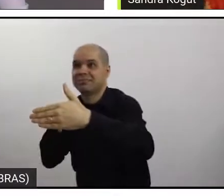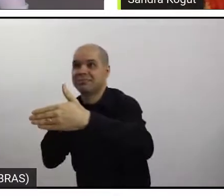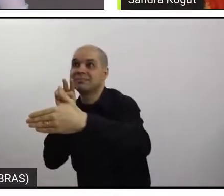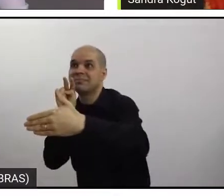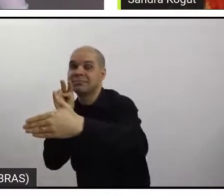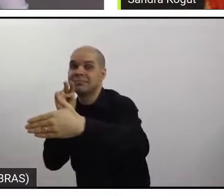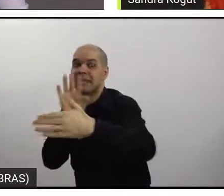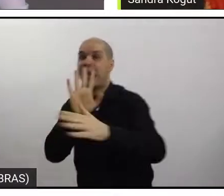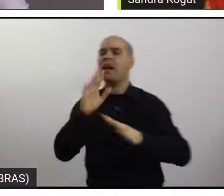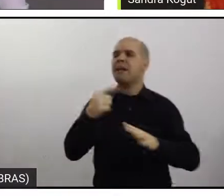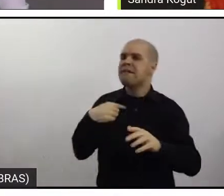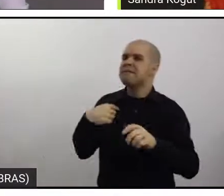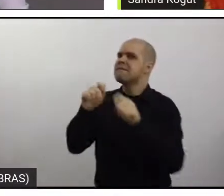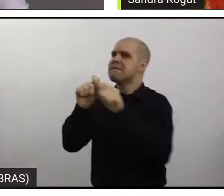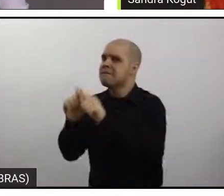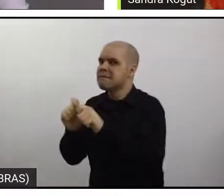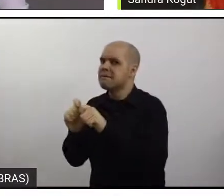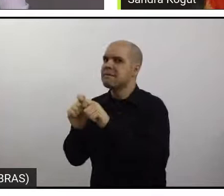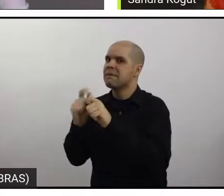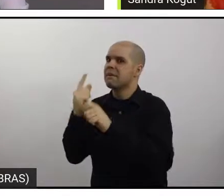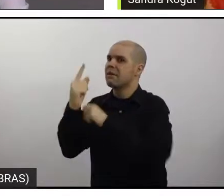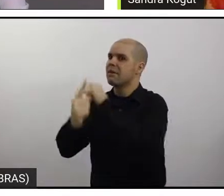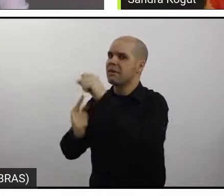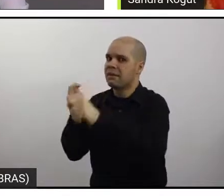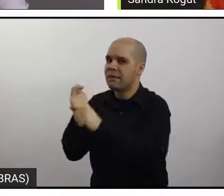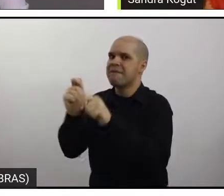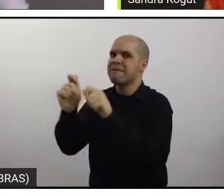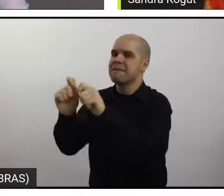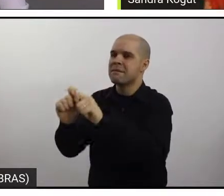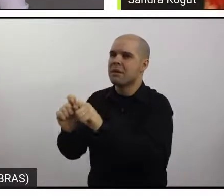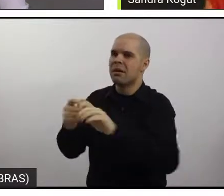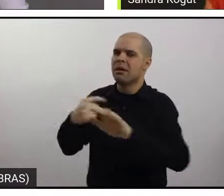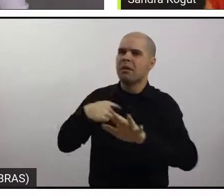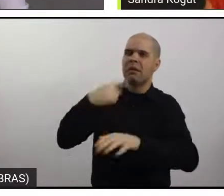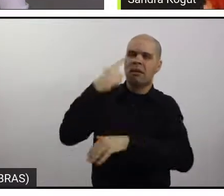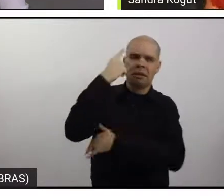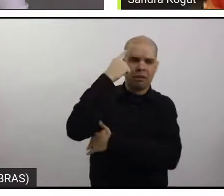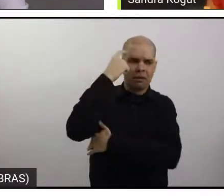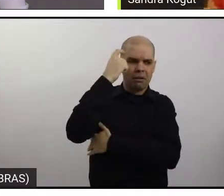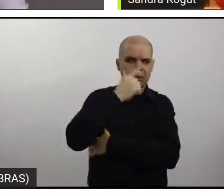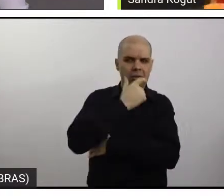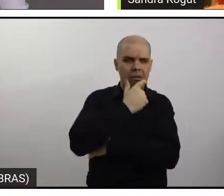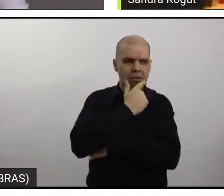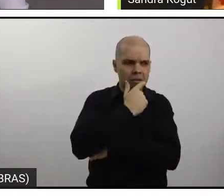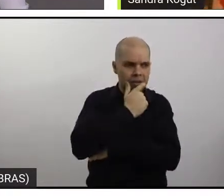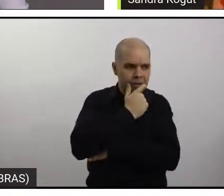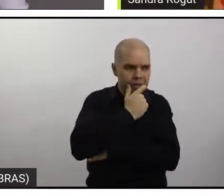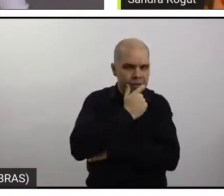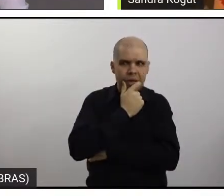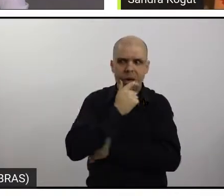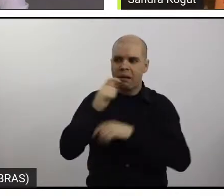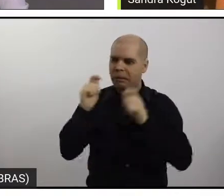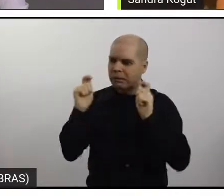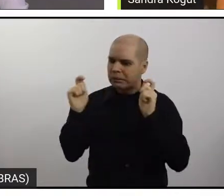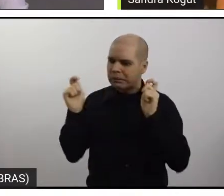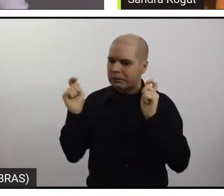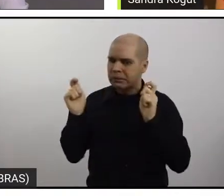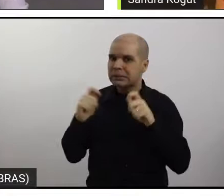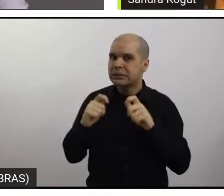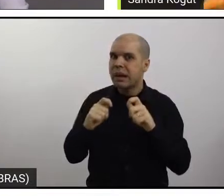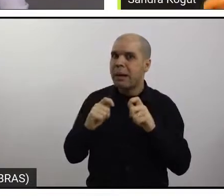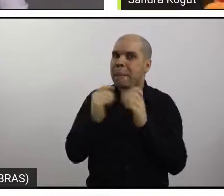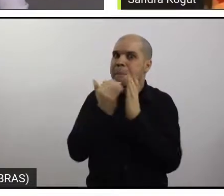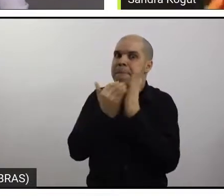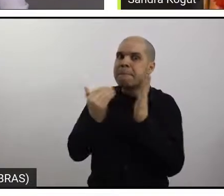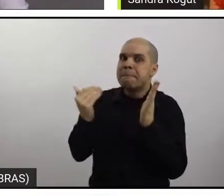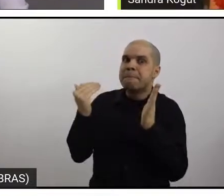a ideia de que eu poderia criar uma rede que, além das cabines para mostrar os